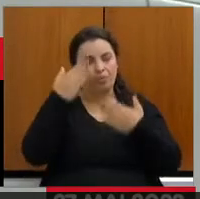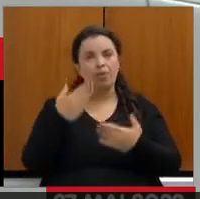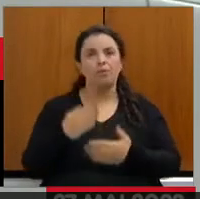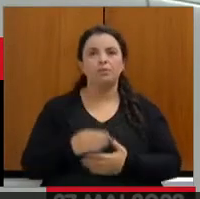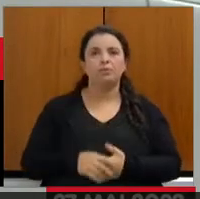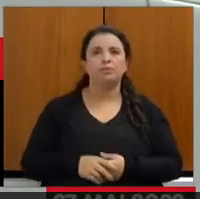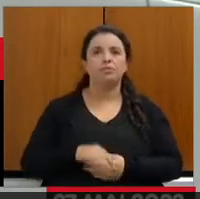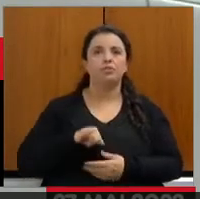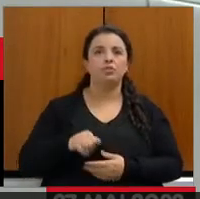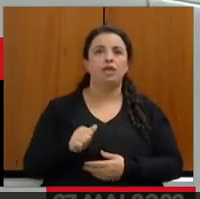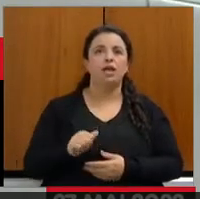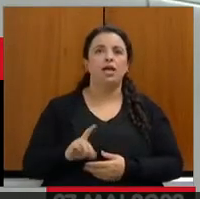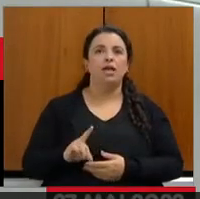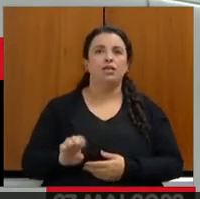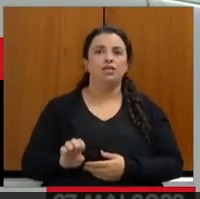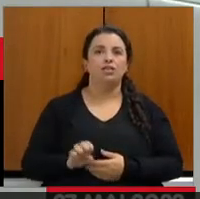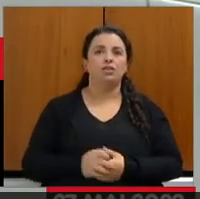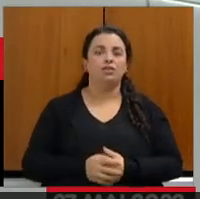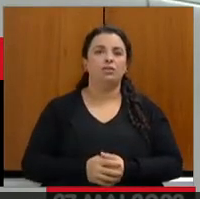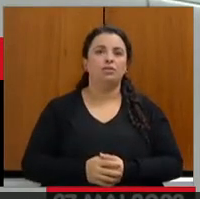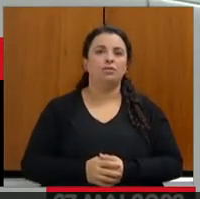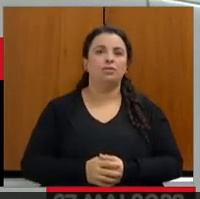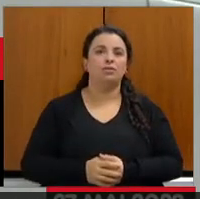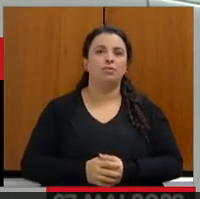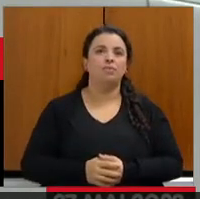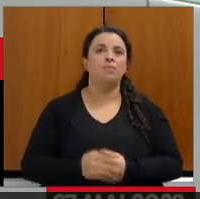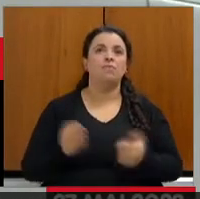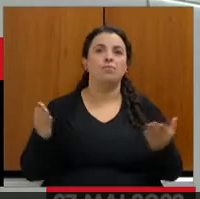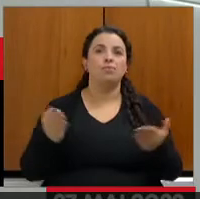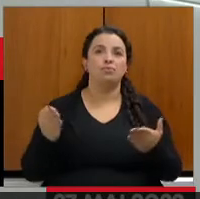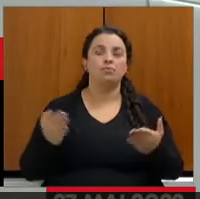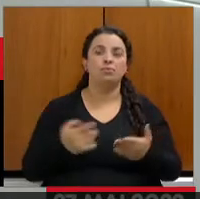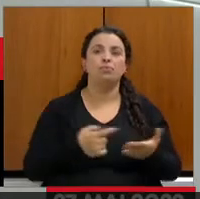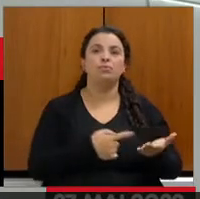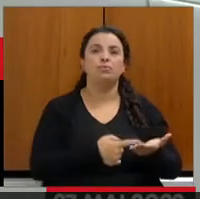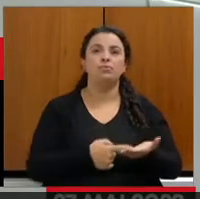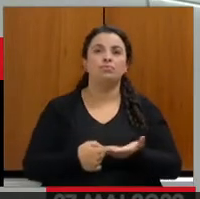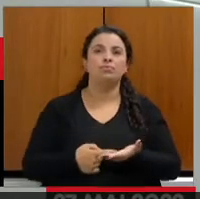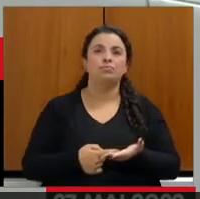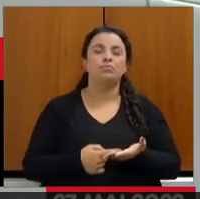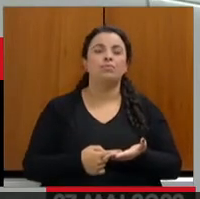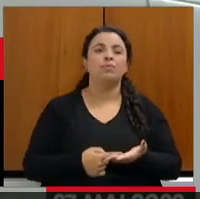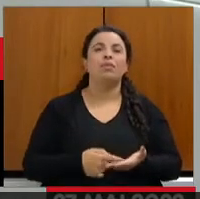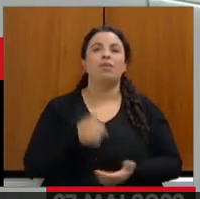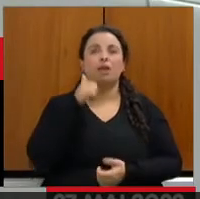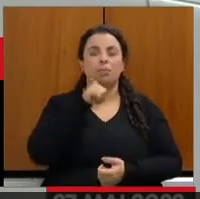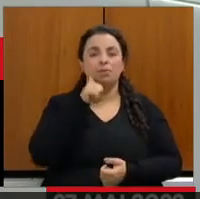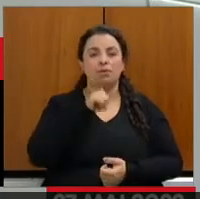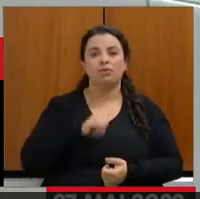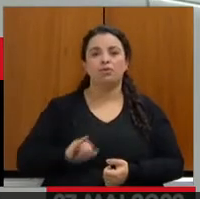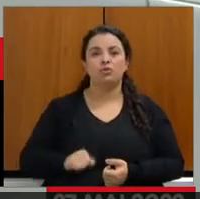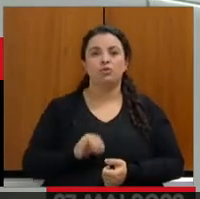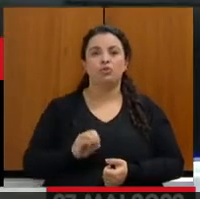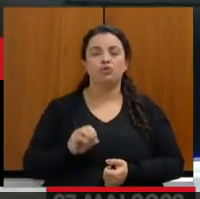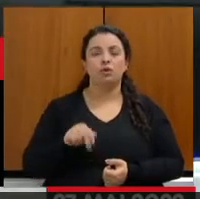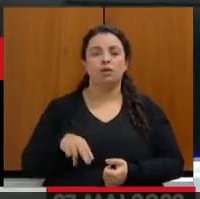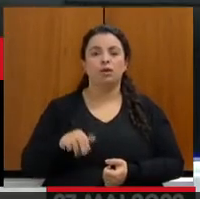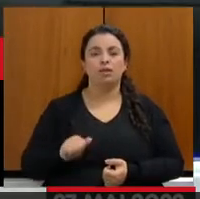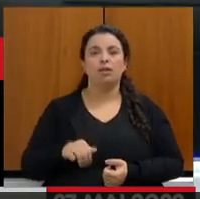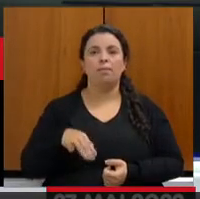Jade e agora nós vamos convidar a senhora Joana Maria de Jesus